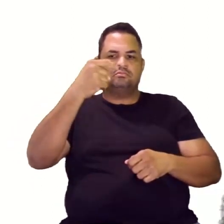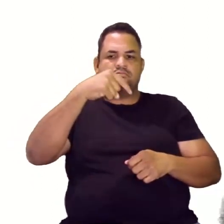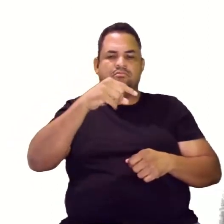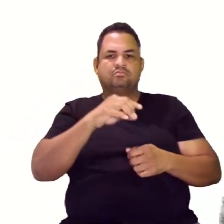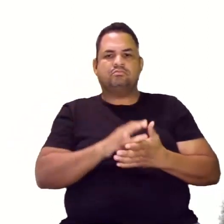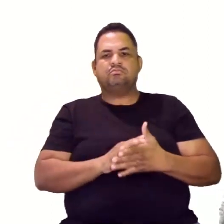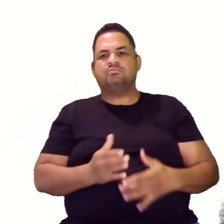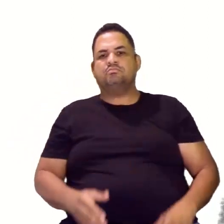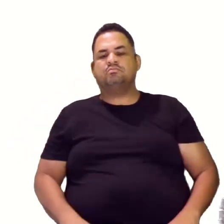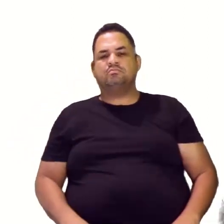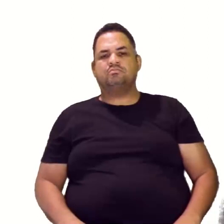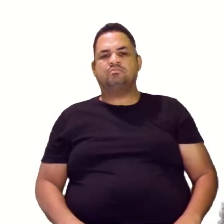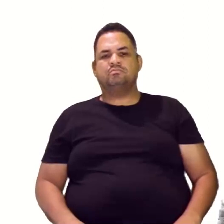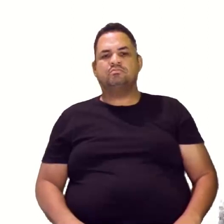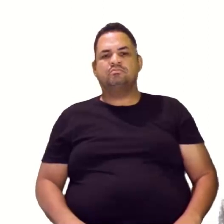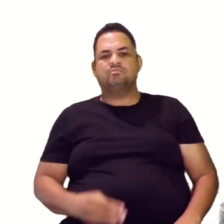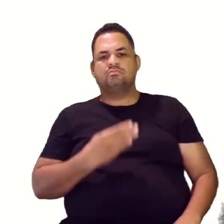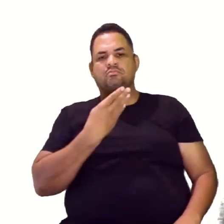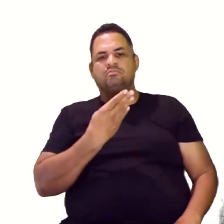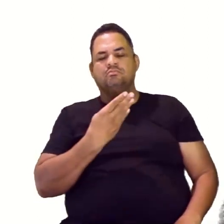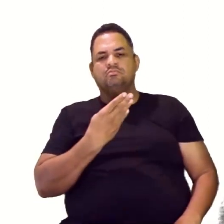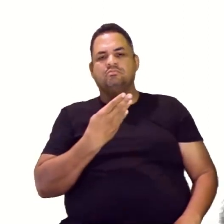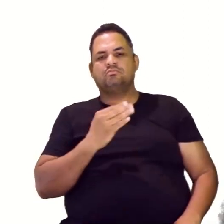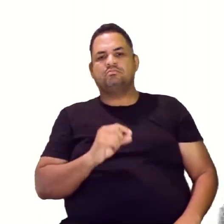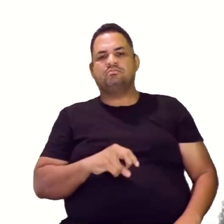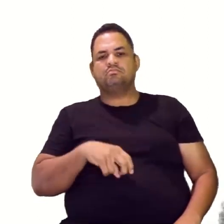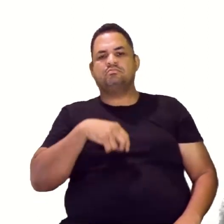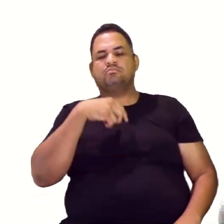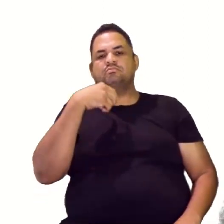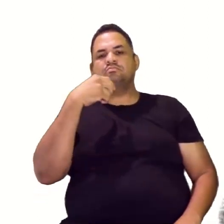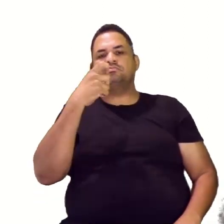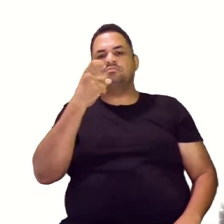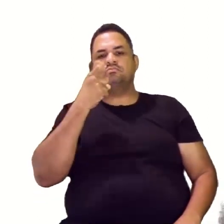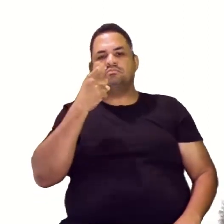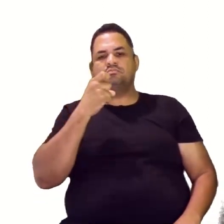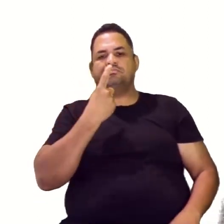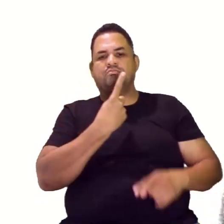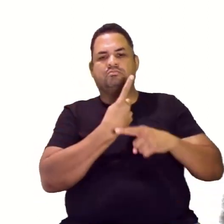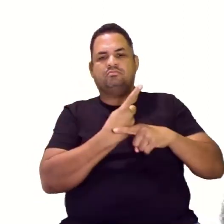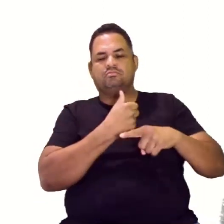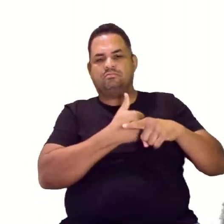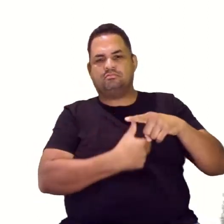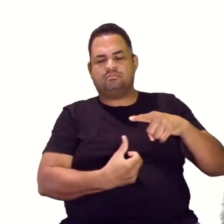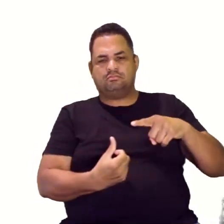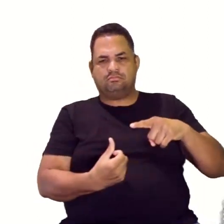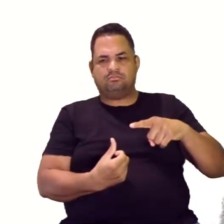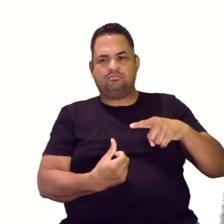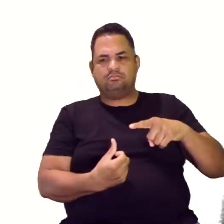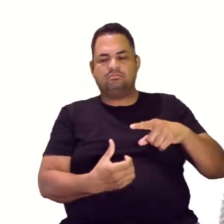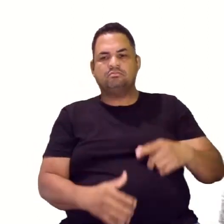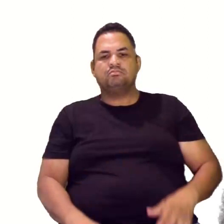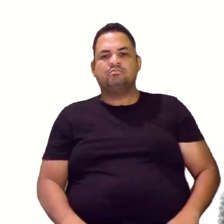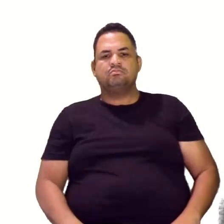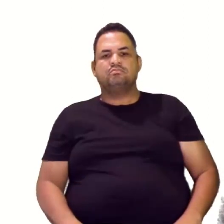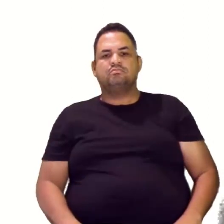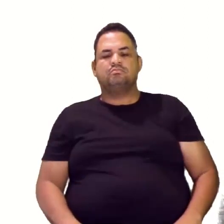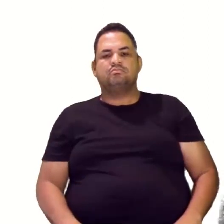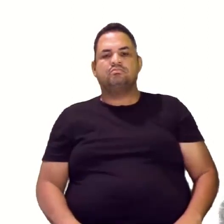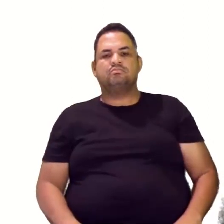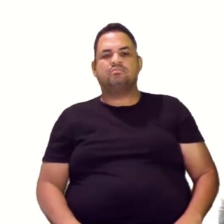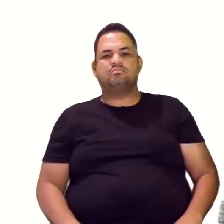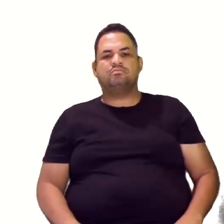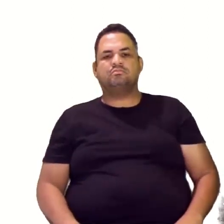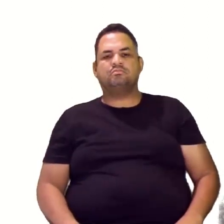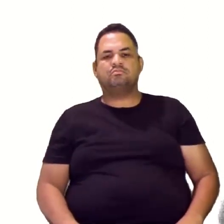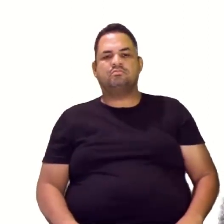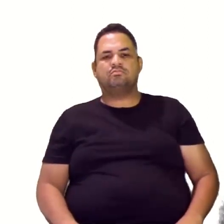esse tem que ser igual a esse. Então 4 elevado a x é igual a 1 sobre 16. 16. Aí,